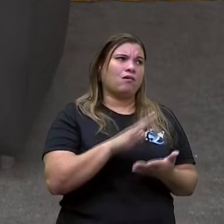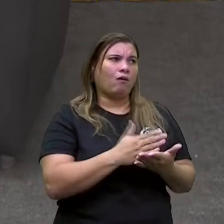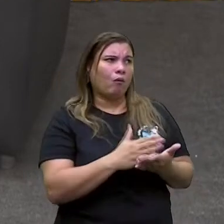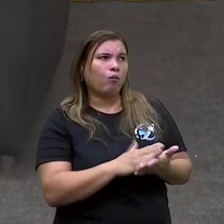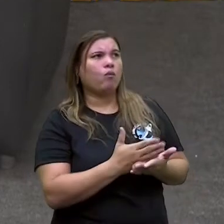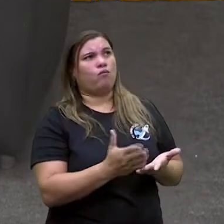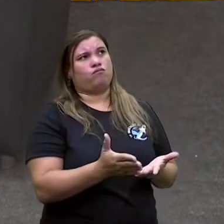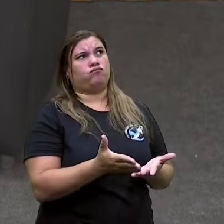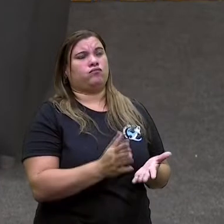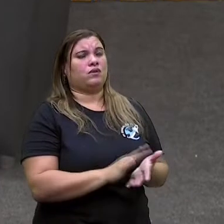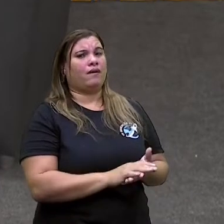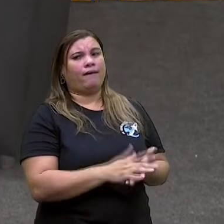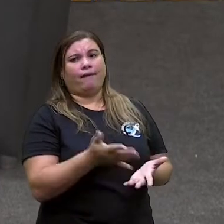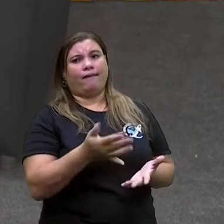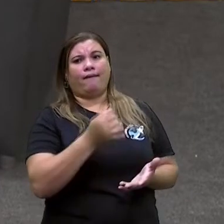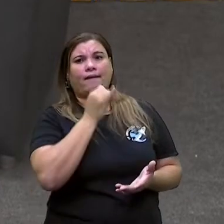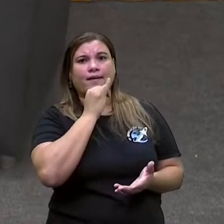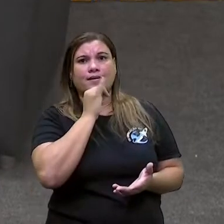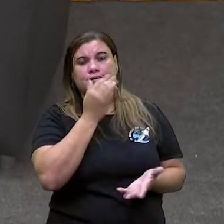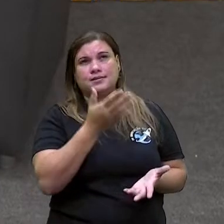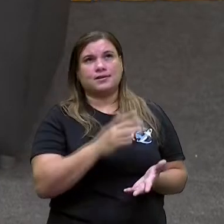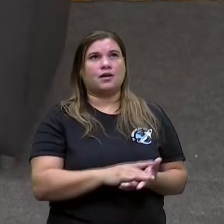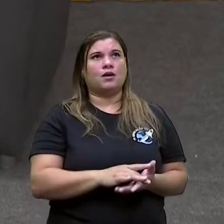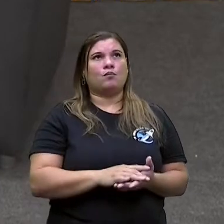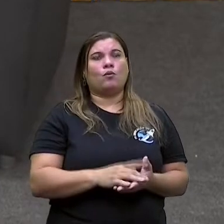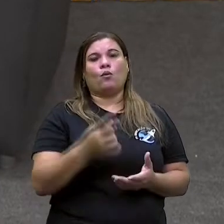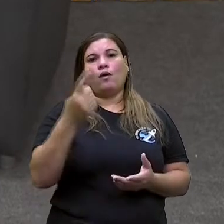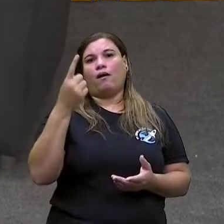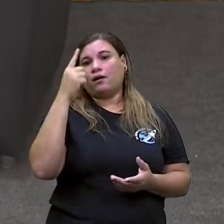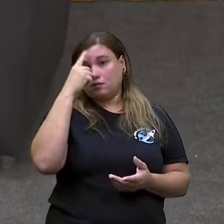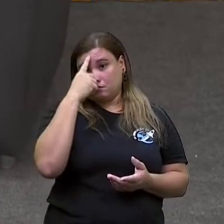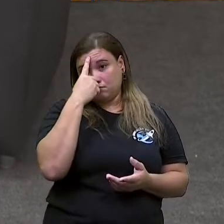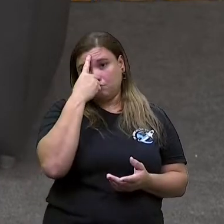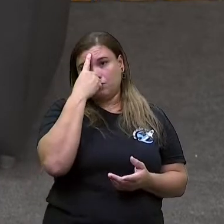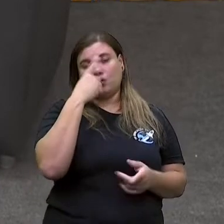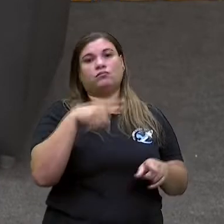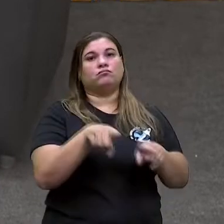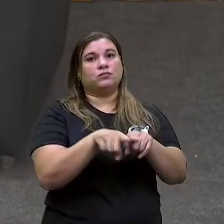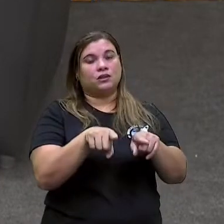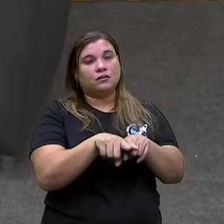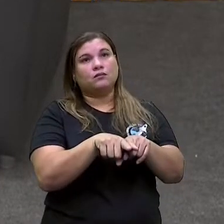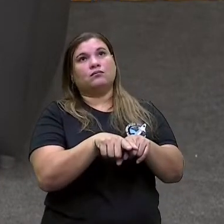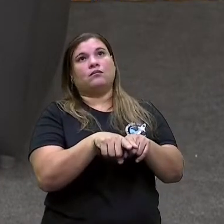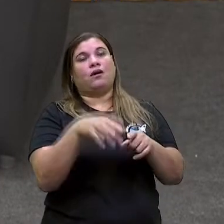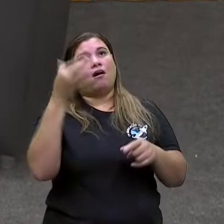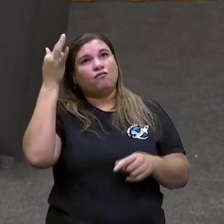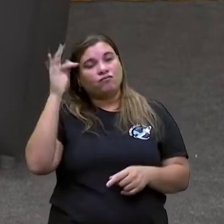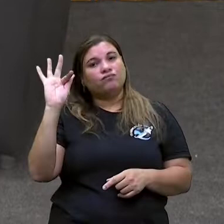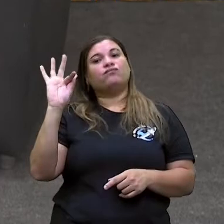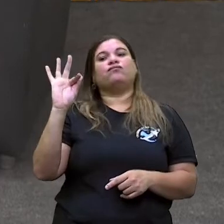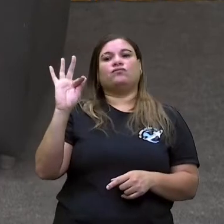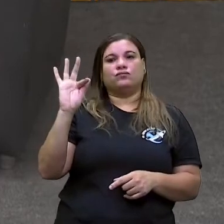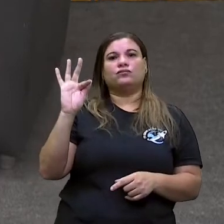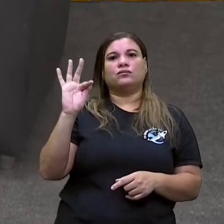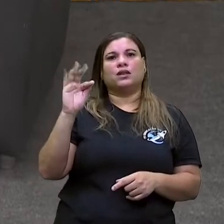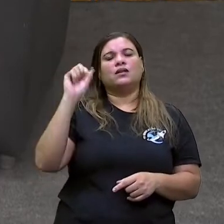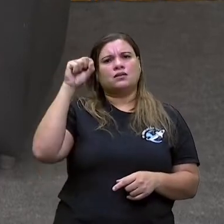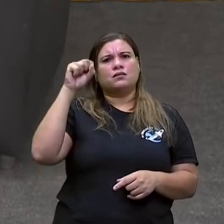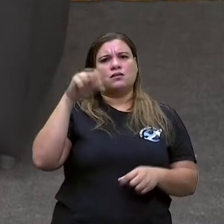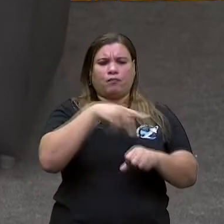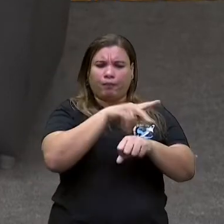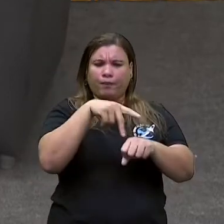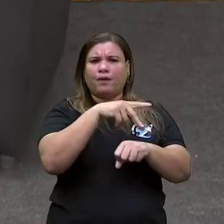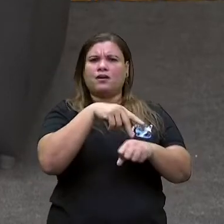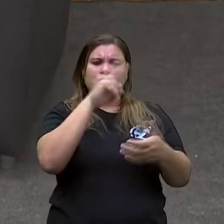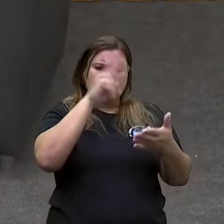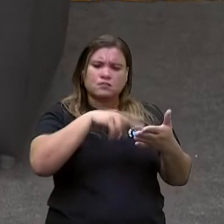A Índia lê muito, o Egito lê muito, Inglaterra, França. A França, é interessante que a França ela teve, durante o seu